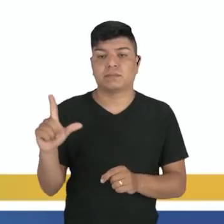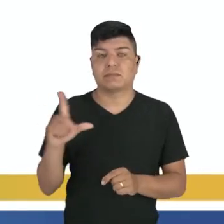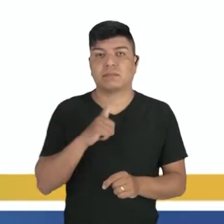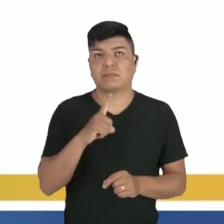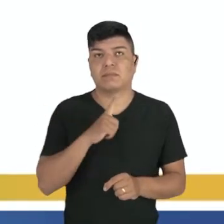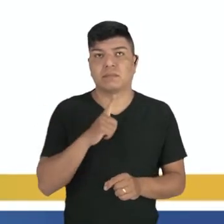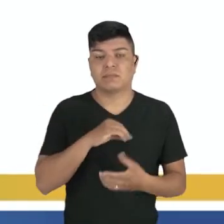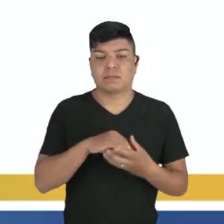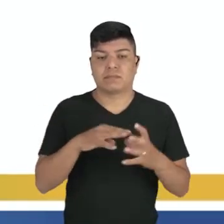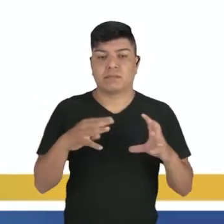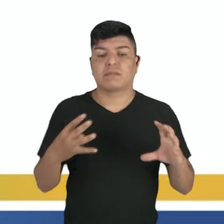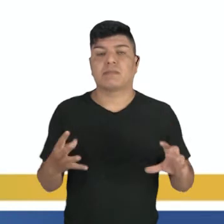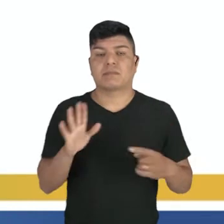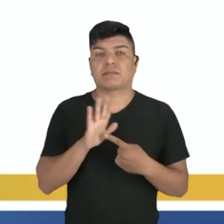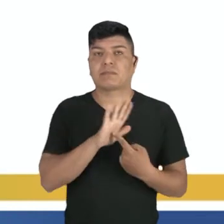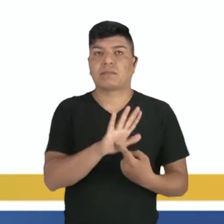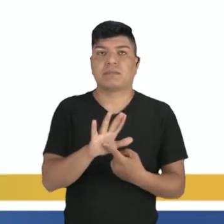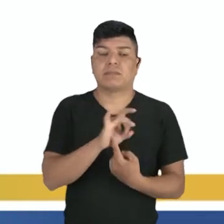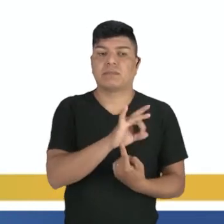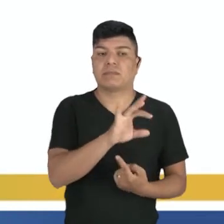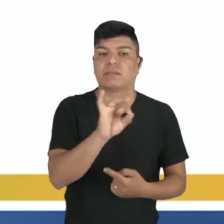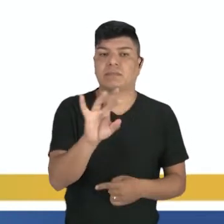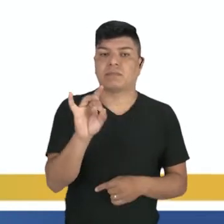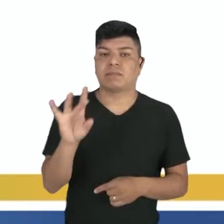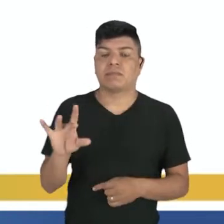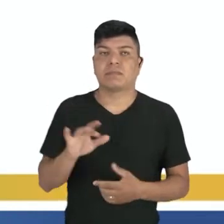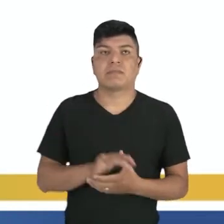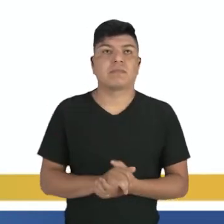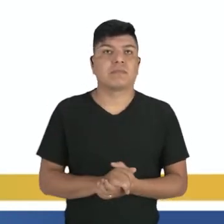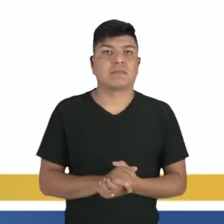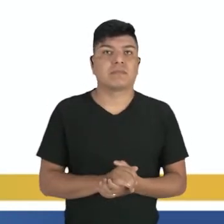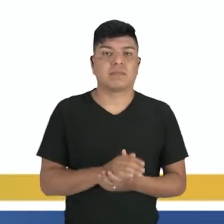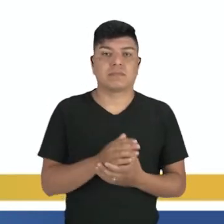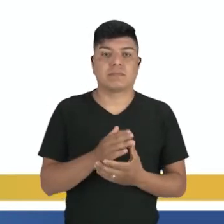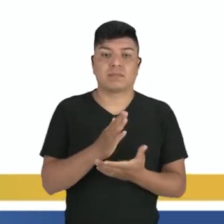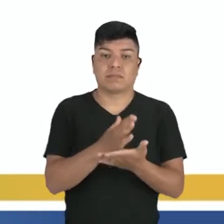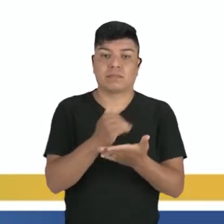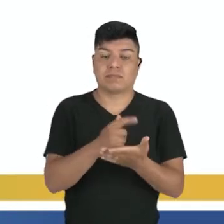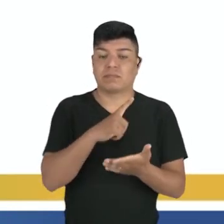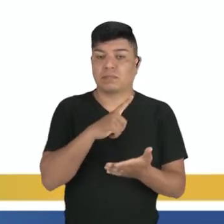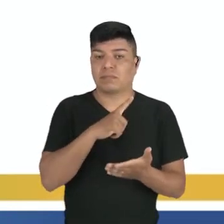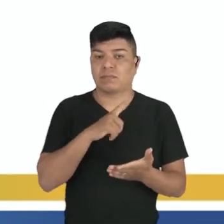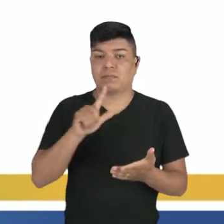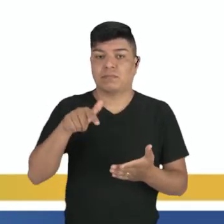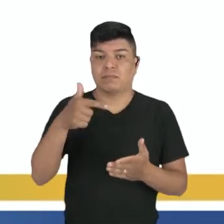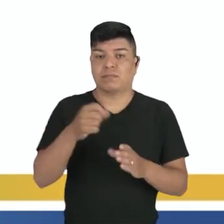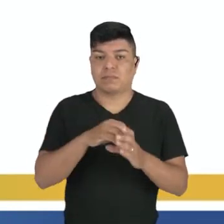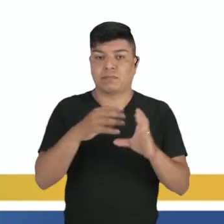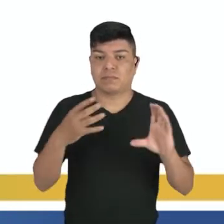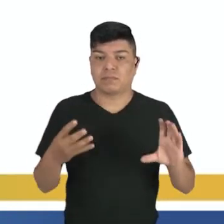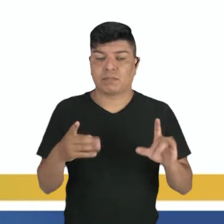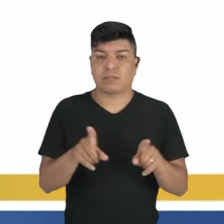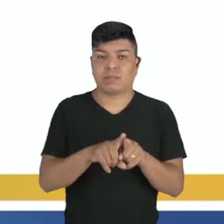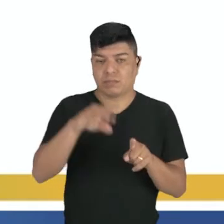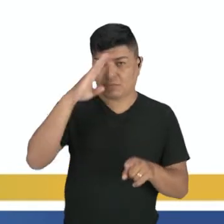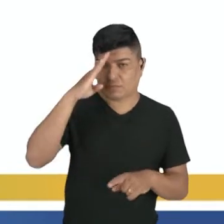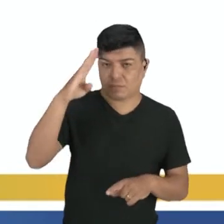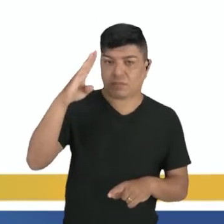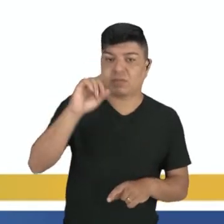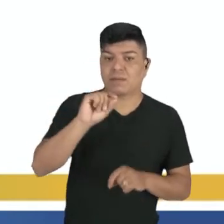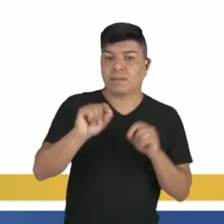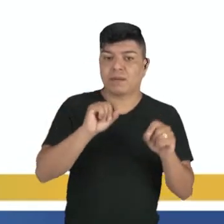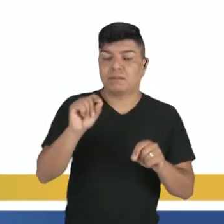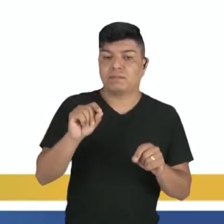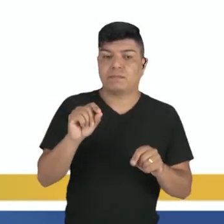né, mediante as características apresentadas em cada uma delas. Tá? Essa divisão, ela depende, entre outros aspectos, principalmente dos